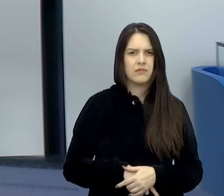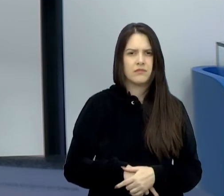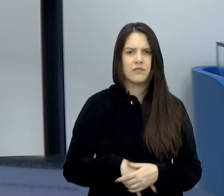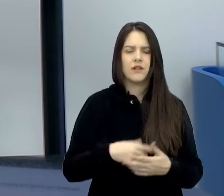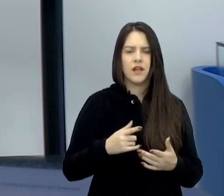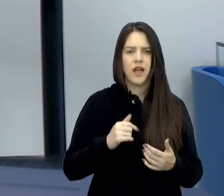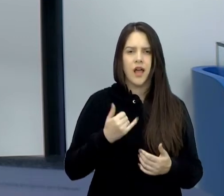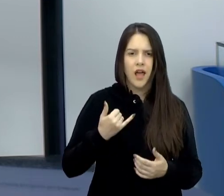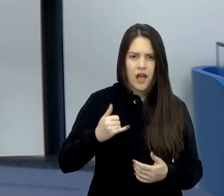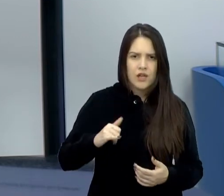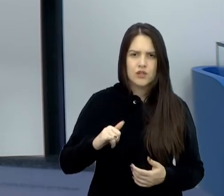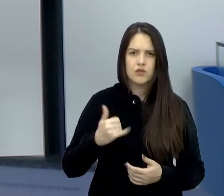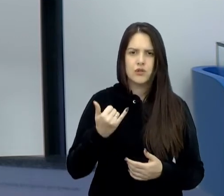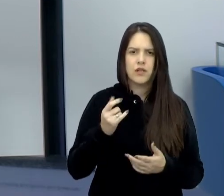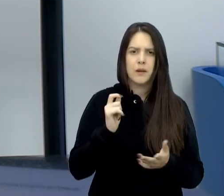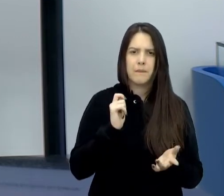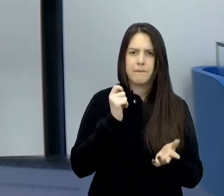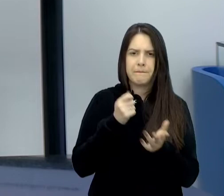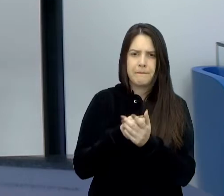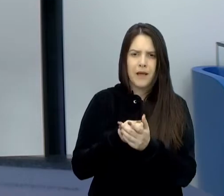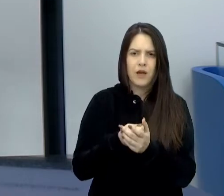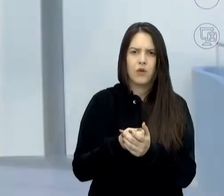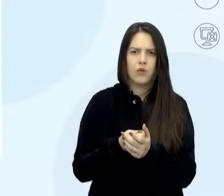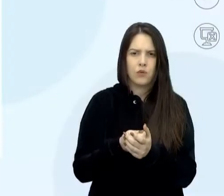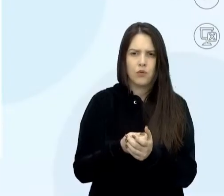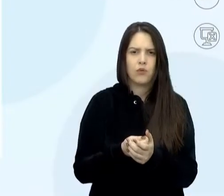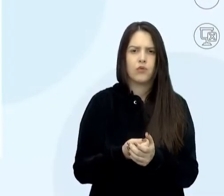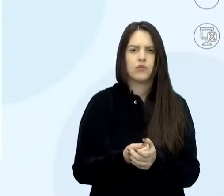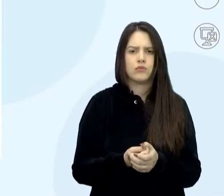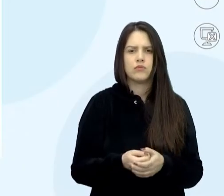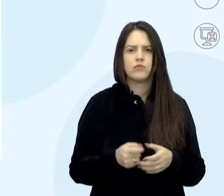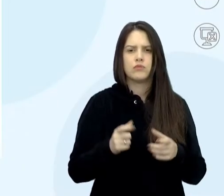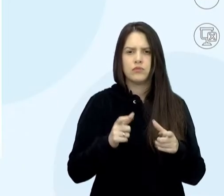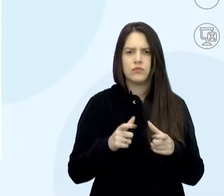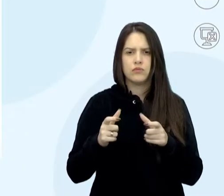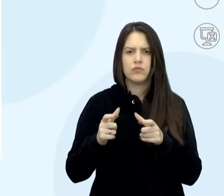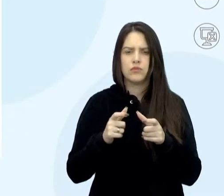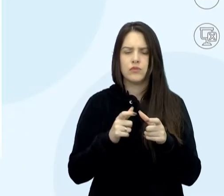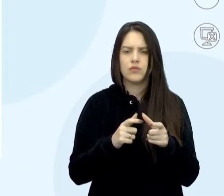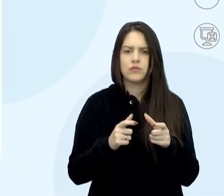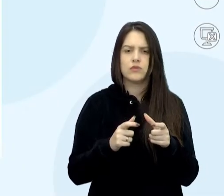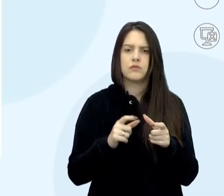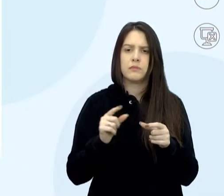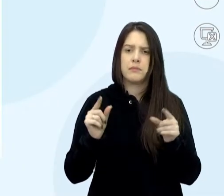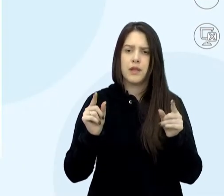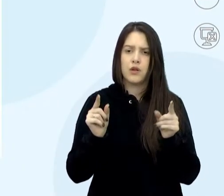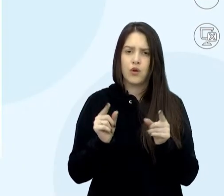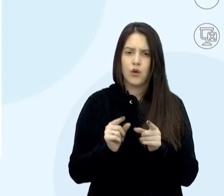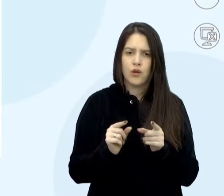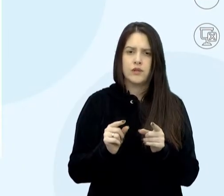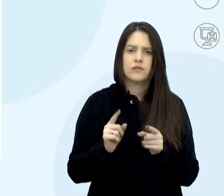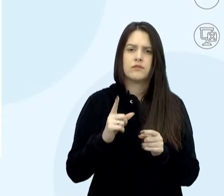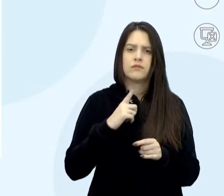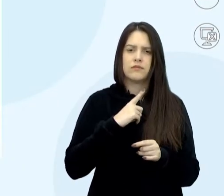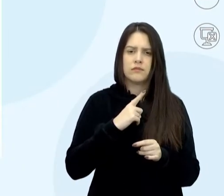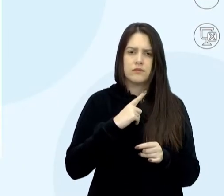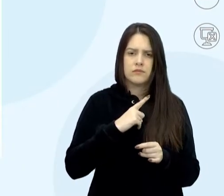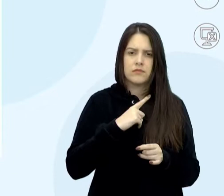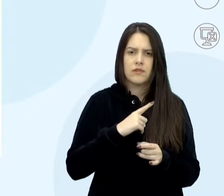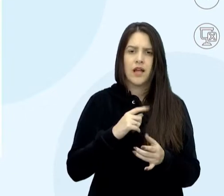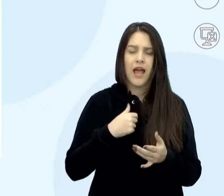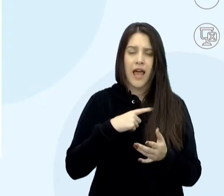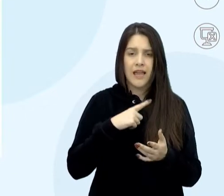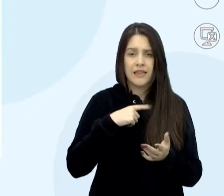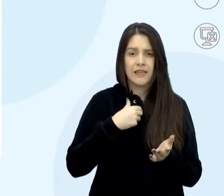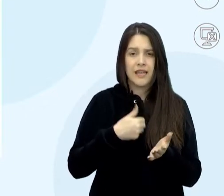juros é porque pagou a conta em atraso. Então, fora os juros da conta anterior, a gente tem a multa da